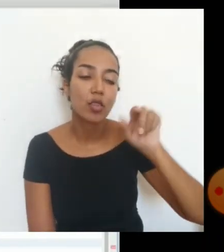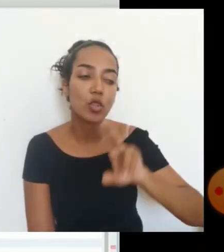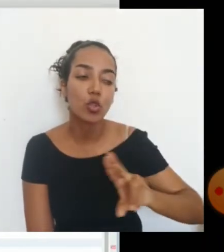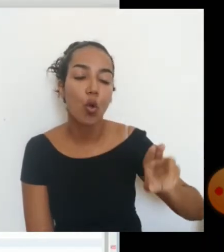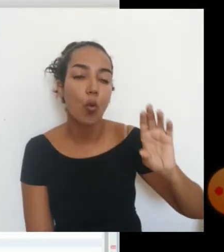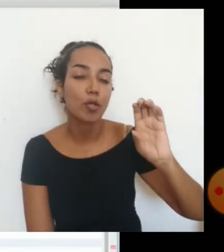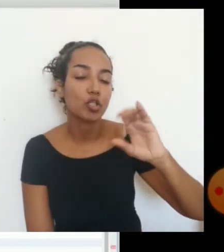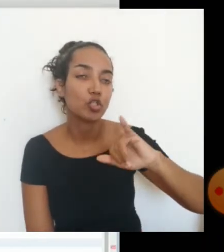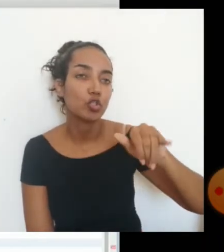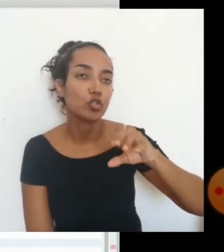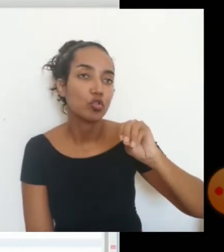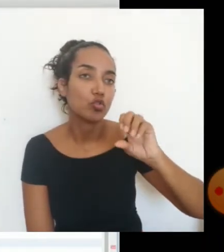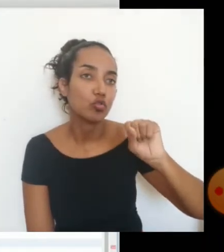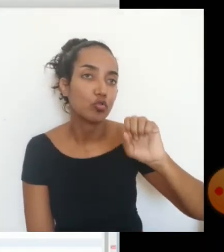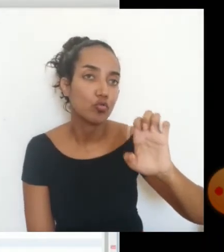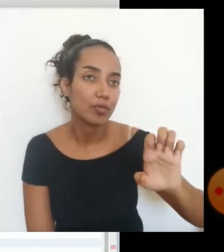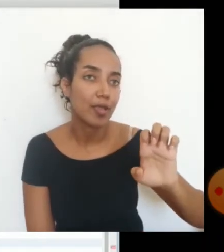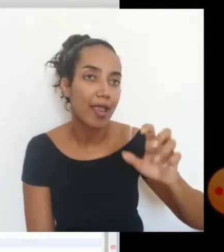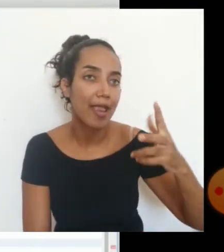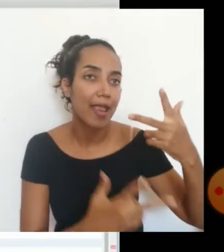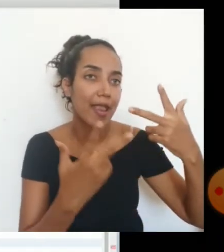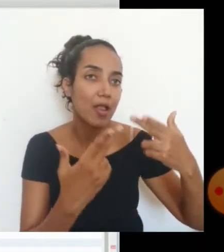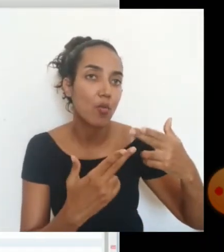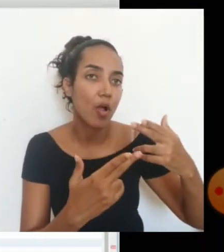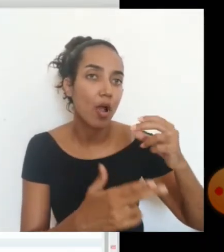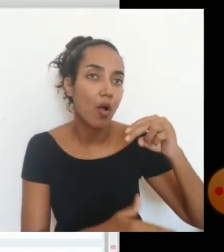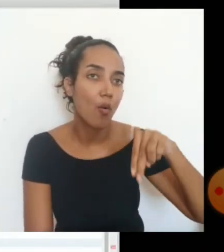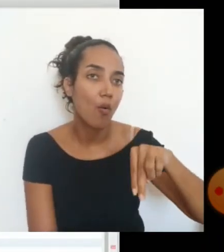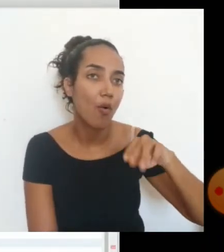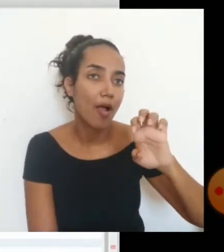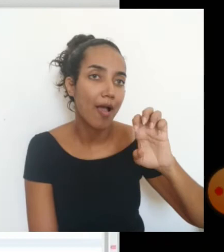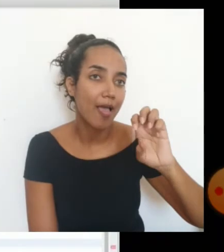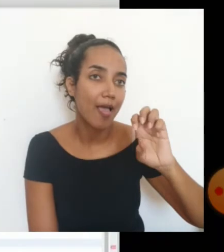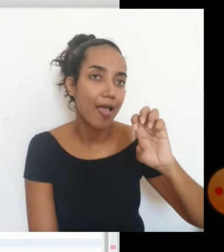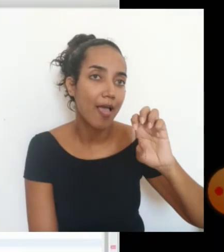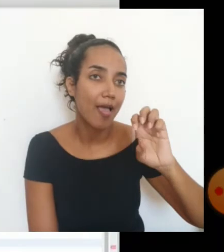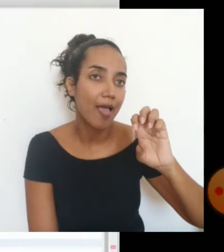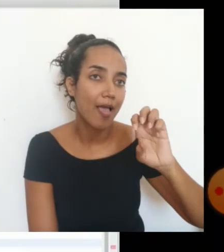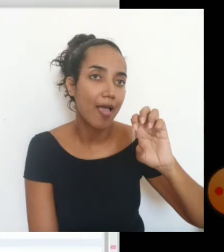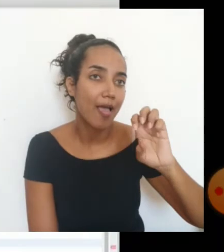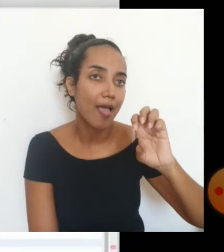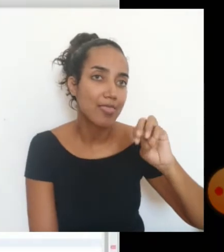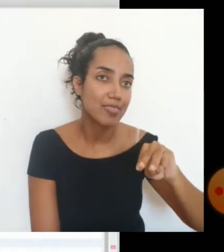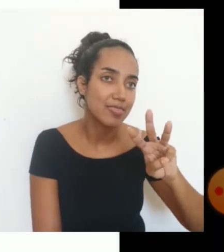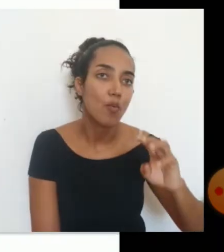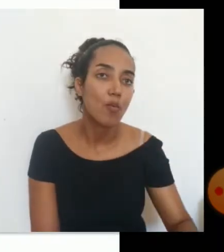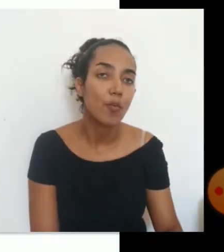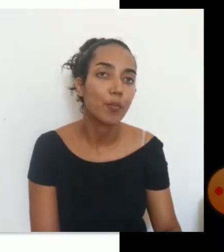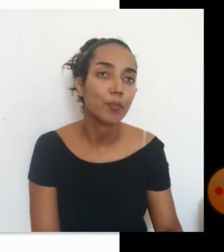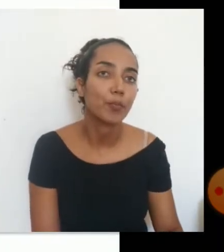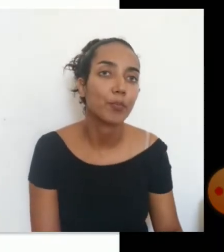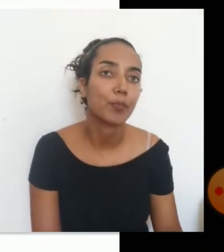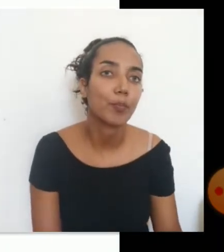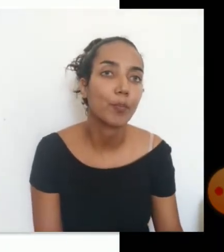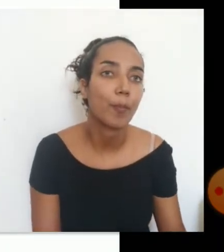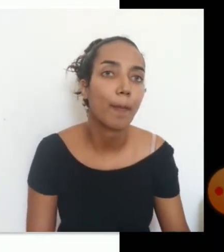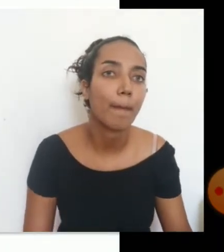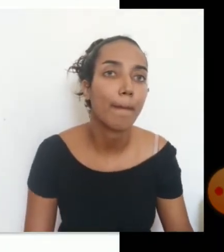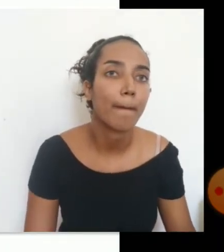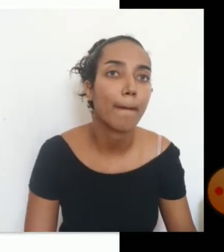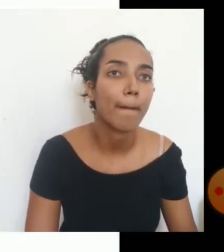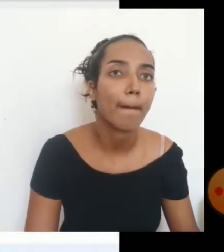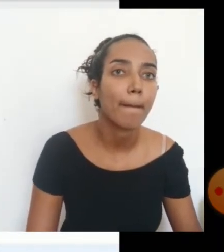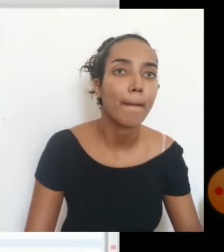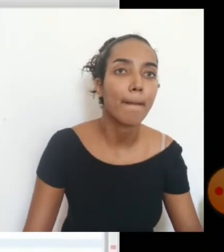da classe cliente que está aqui, definir previamente o construtor que recebe nome e e-mail. É uma forma de construir o cliente.